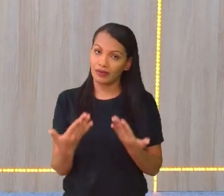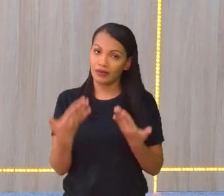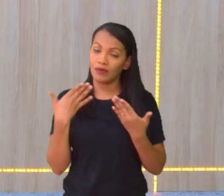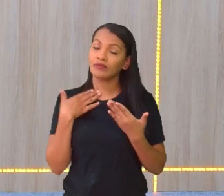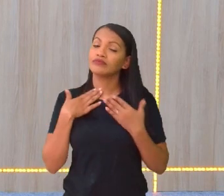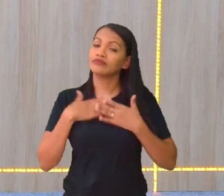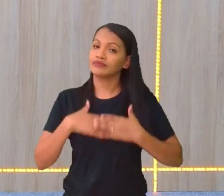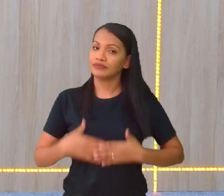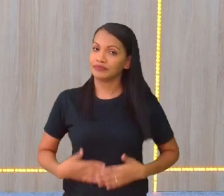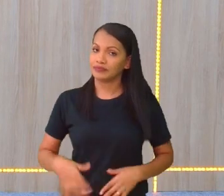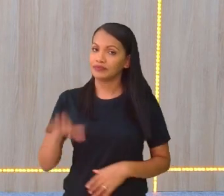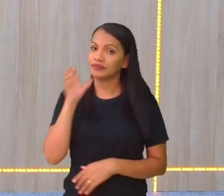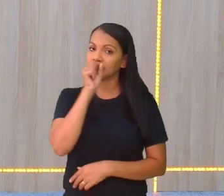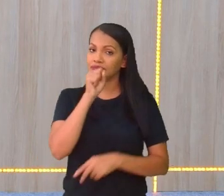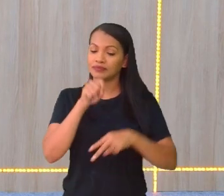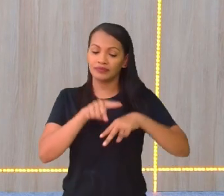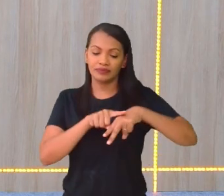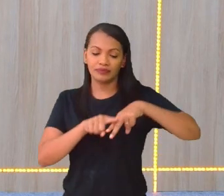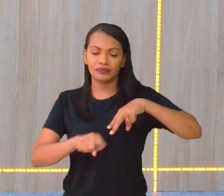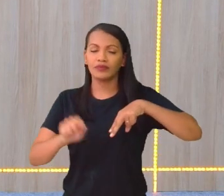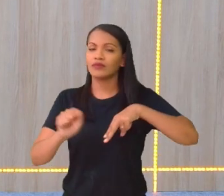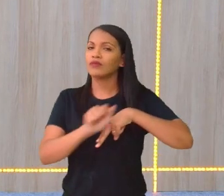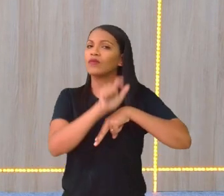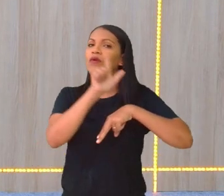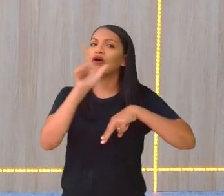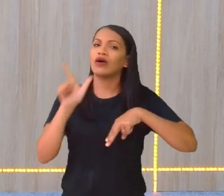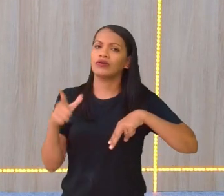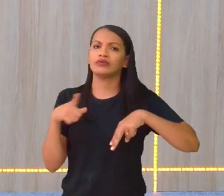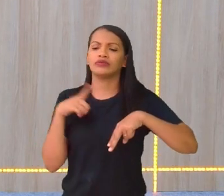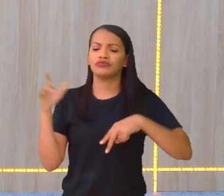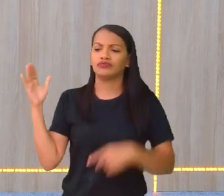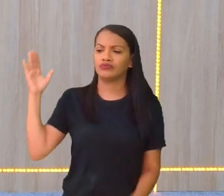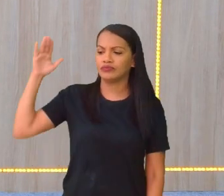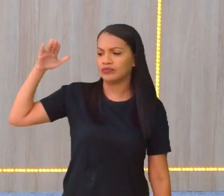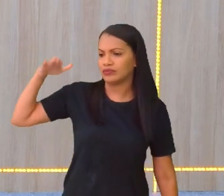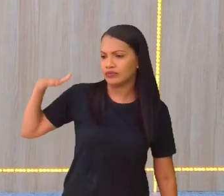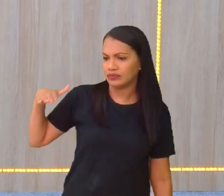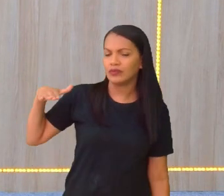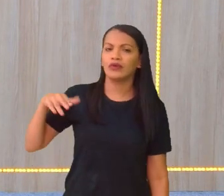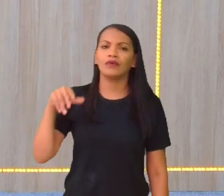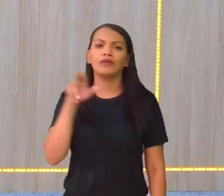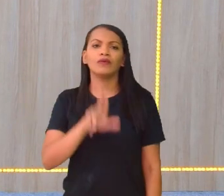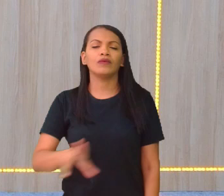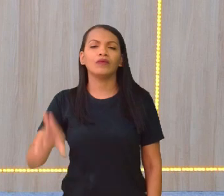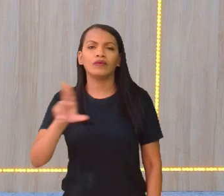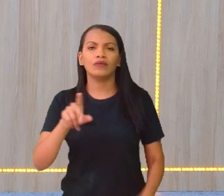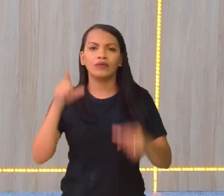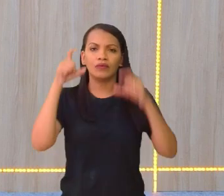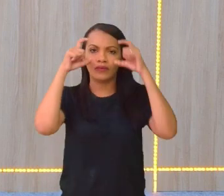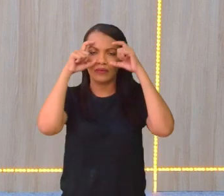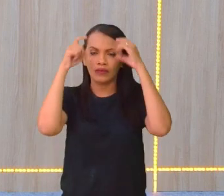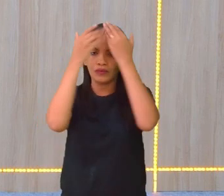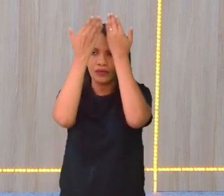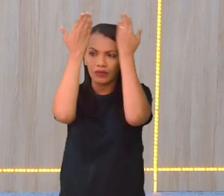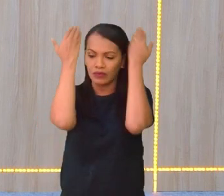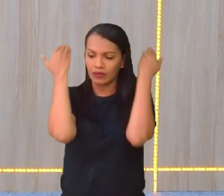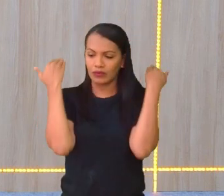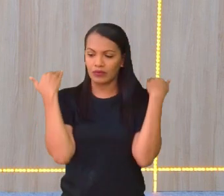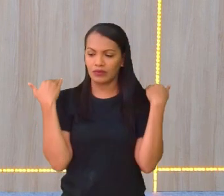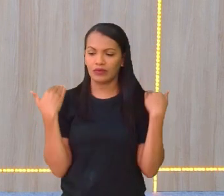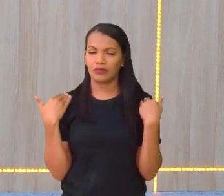blusa laranja, calça jeans azul, tenho estatura baixa, uso óculos, cabelo tamanho